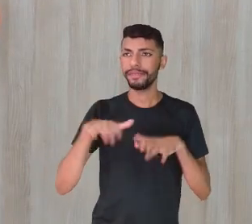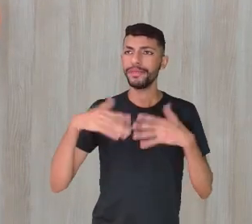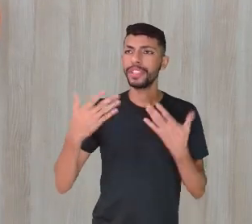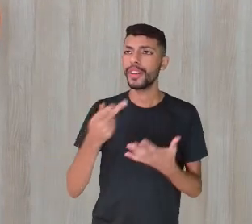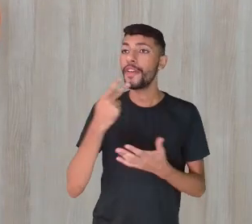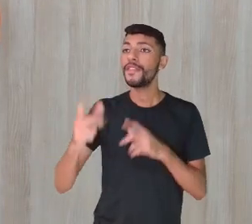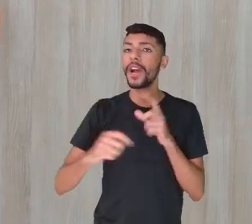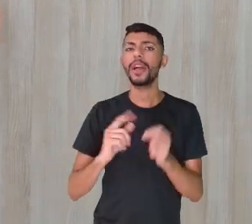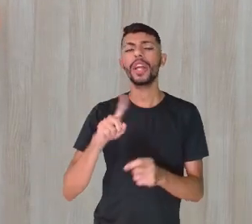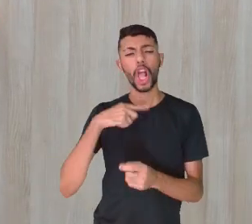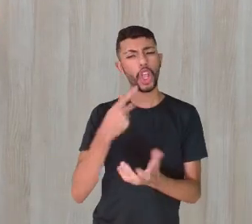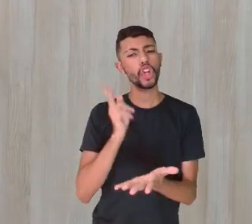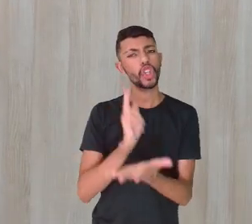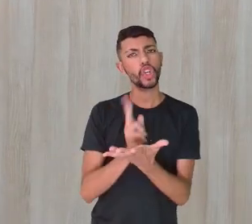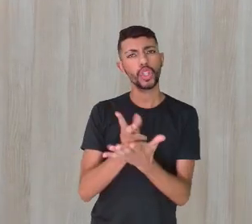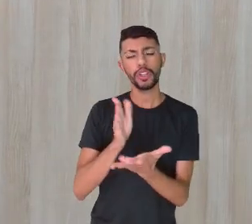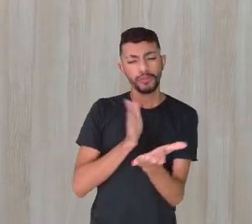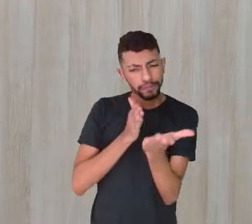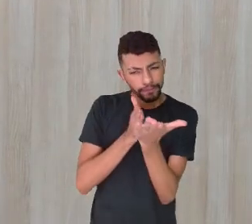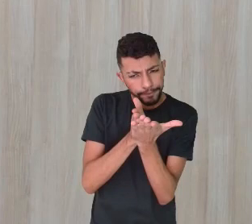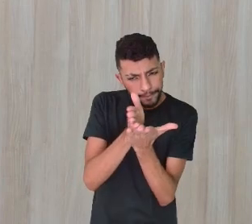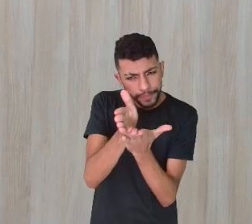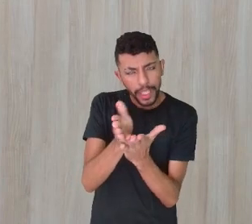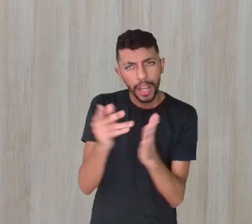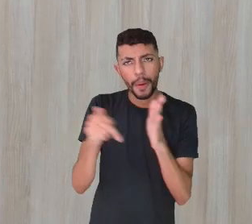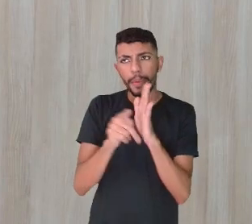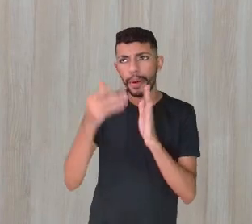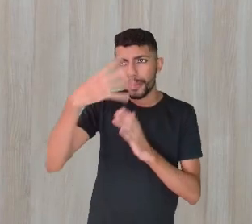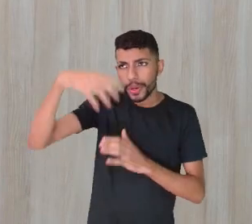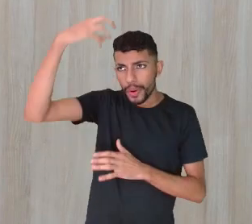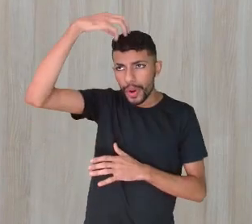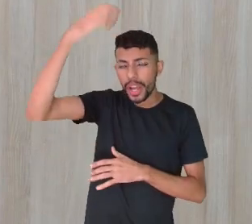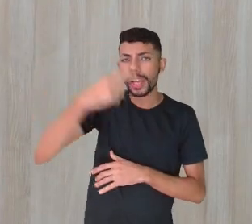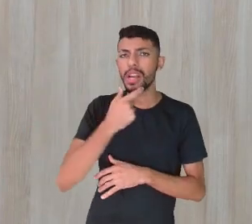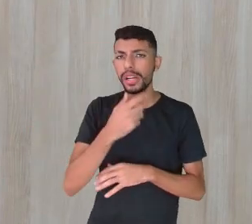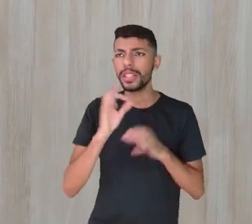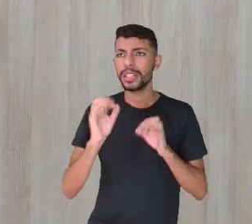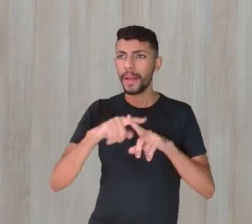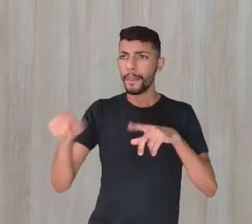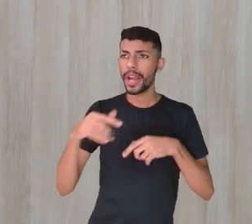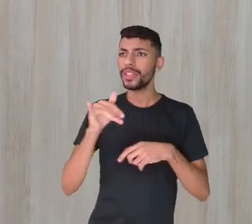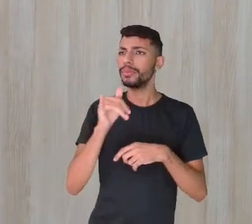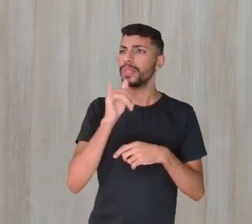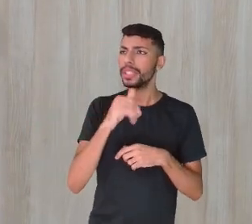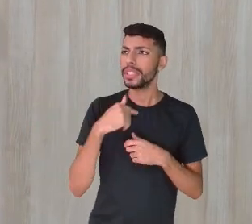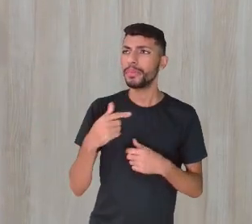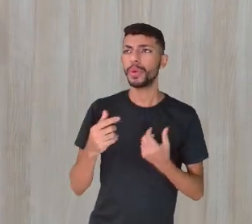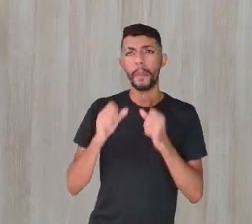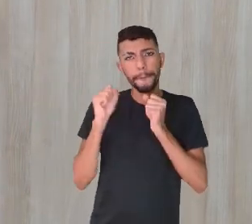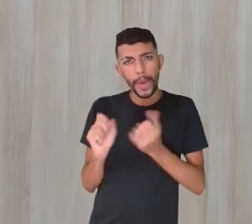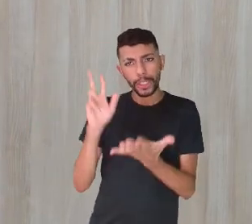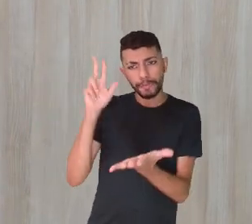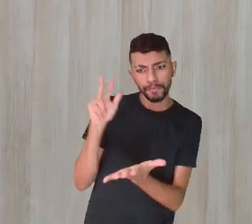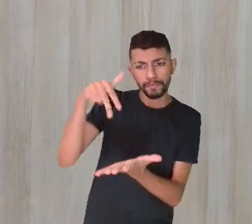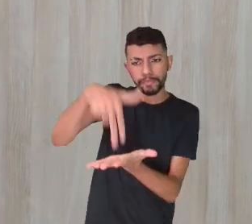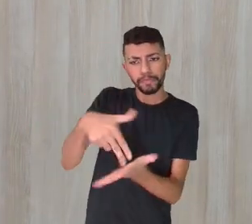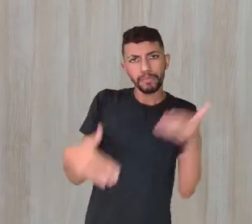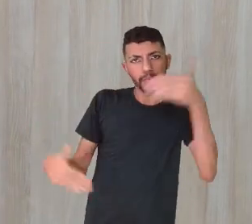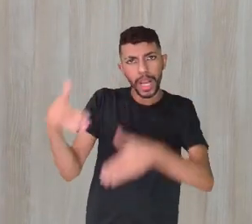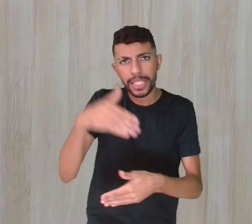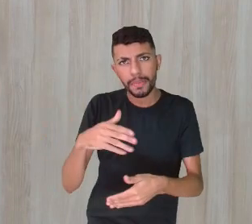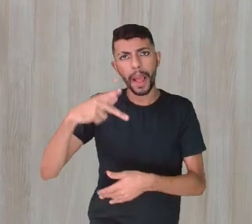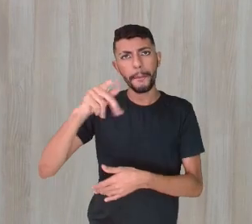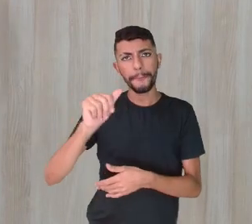inglês, mas dê mais voz a gente, né, no parlamento, deixe que a gente possa participar lá. Então